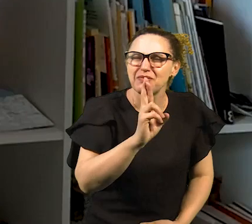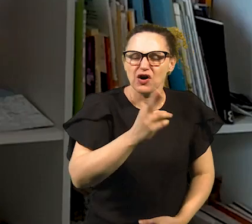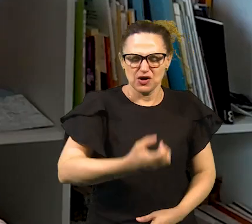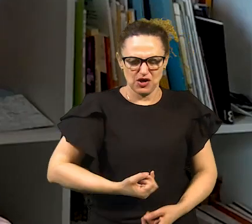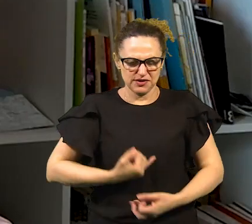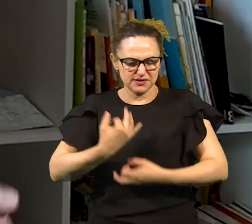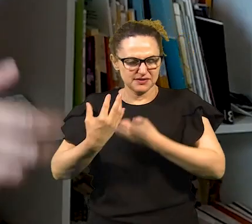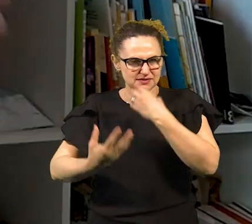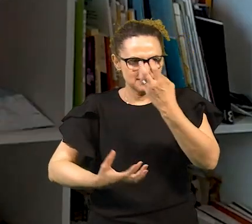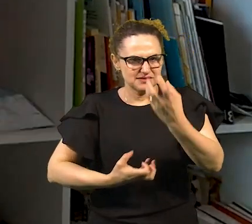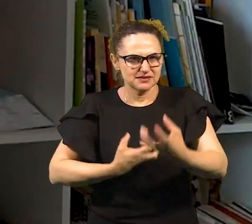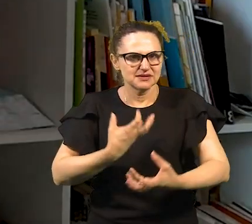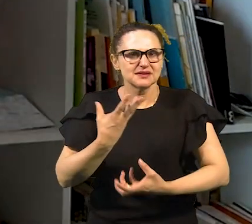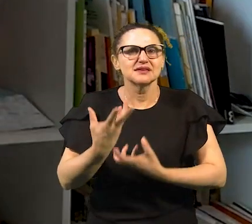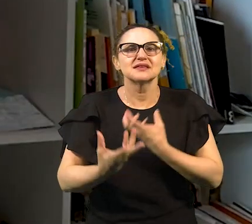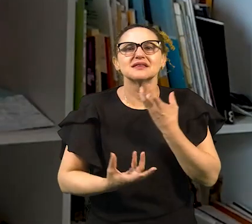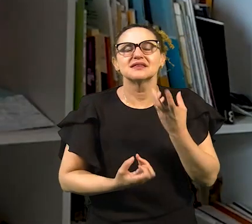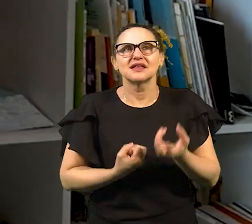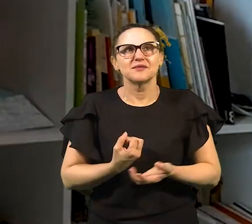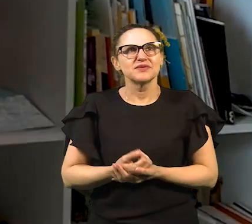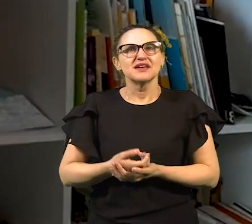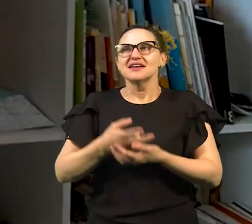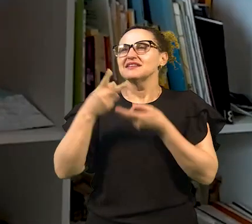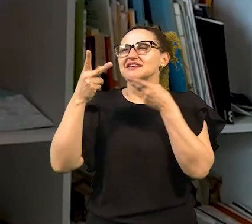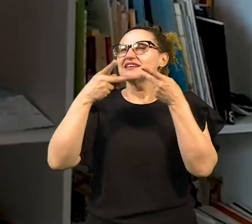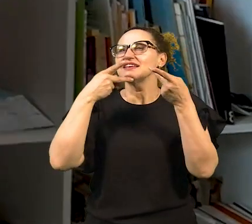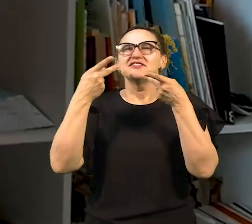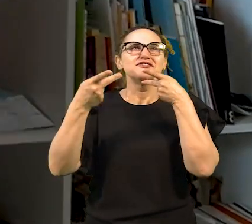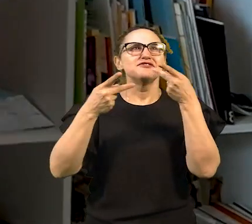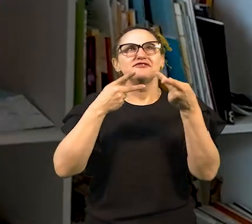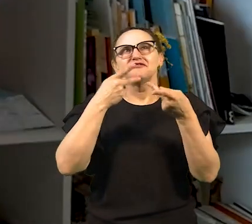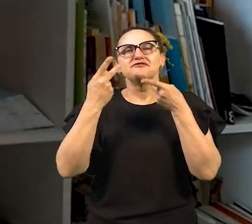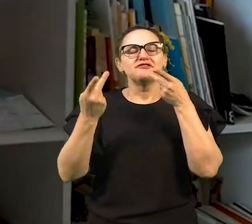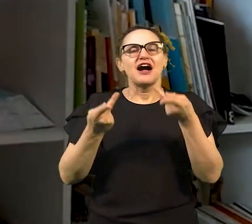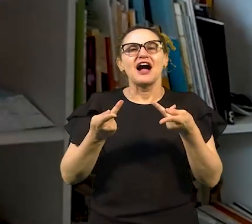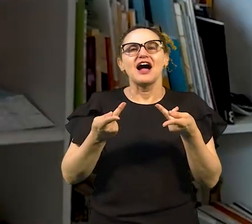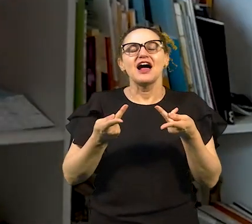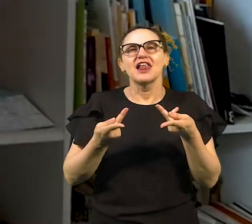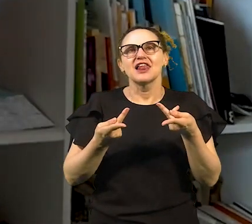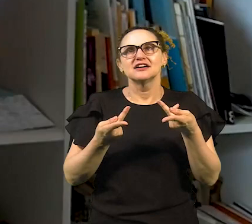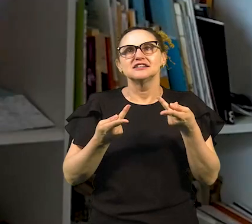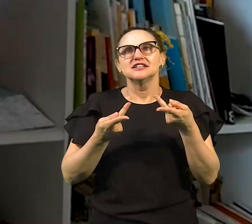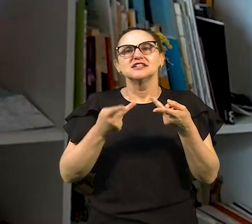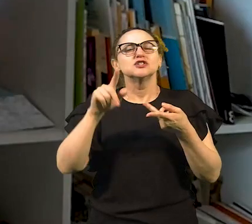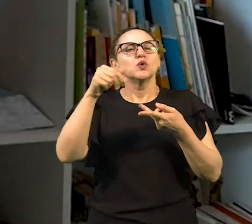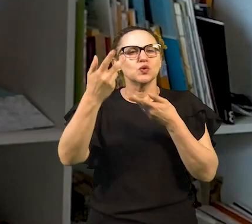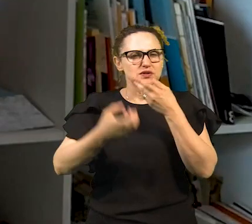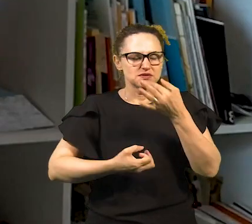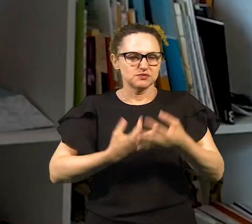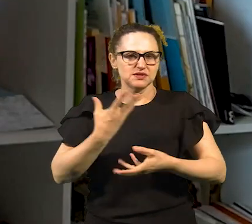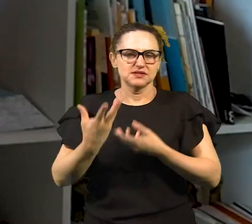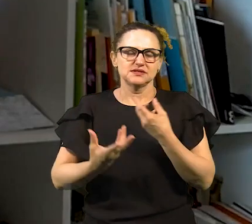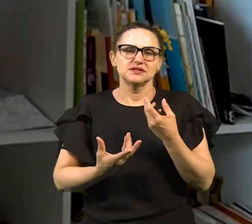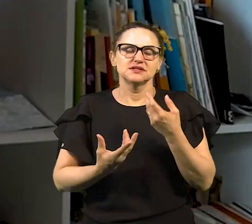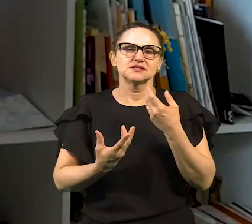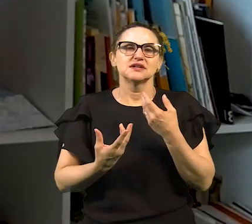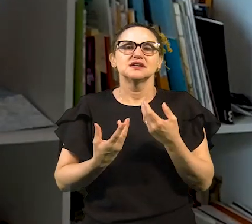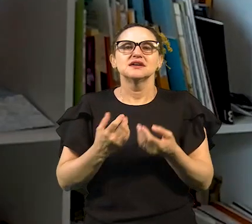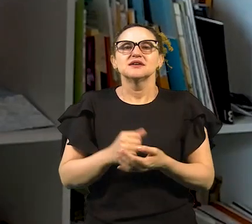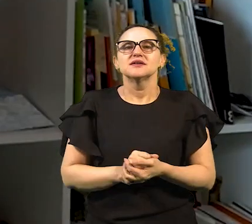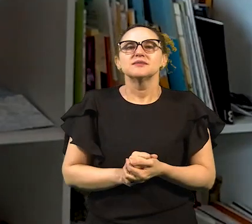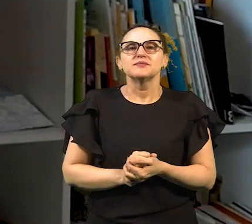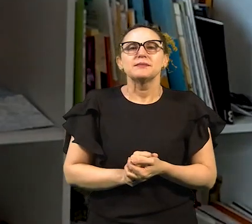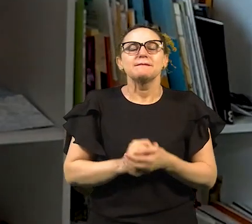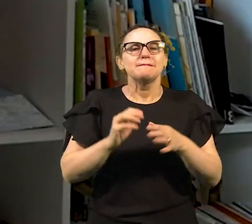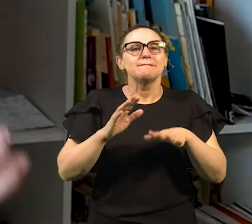do romantismo, né, do Minha Terra Tem Palmeiras, essa coisa mais derramada do Álvares de Azevedo, do Gonçalves Dias, por exemplo. Então, a